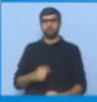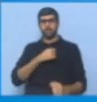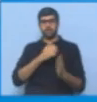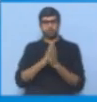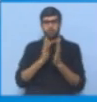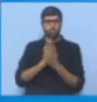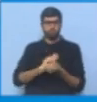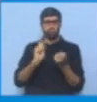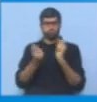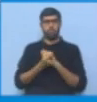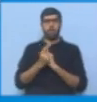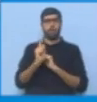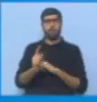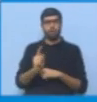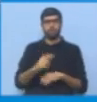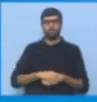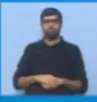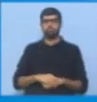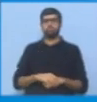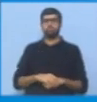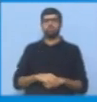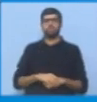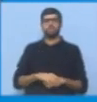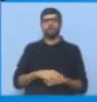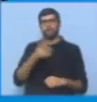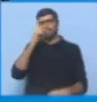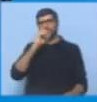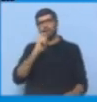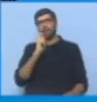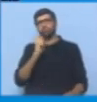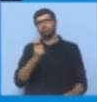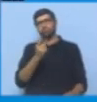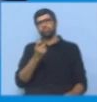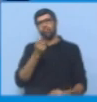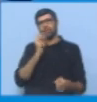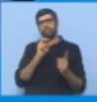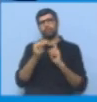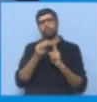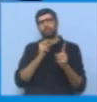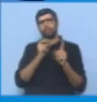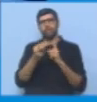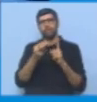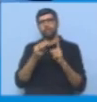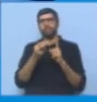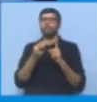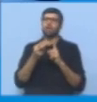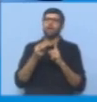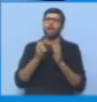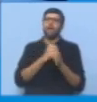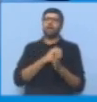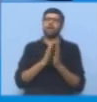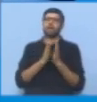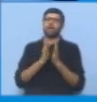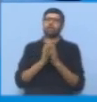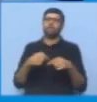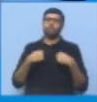a reinventar-se e, no fundo, estava-me a recordar um pouco da grande perspectiva que a Igreja se deu a si mesma